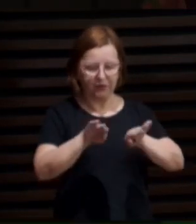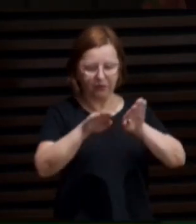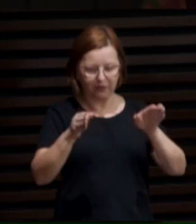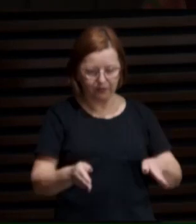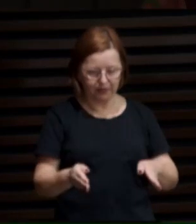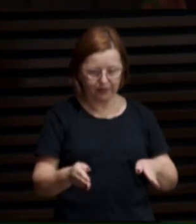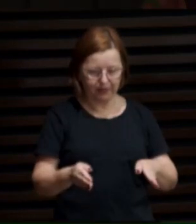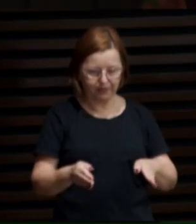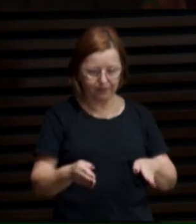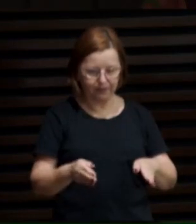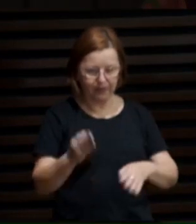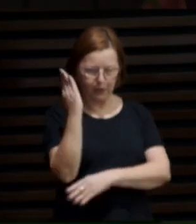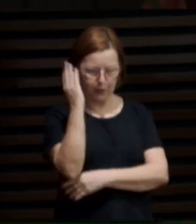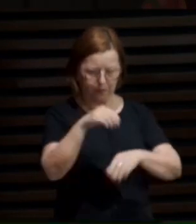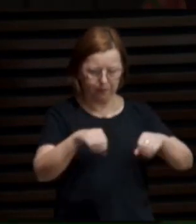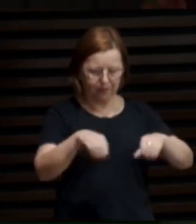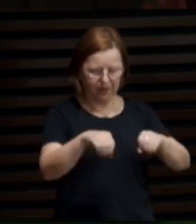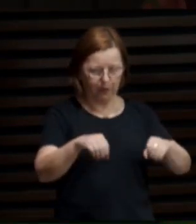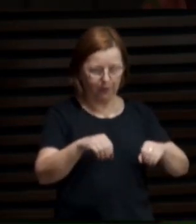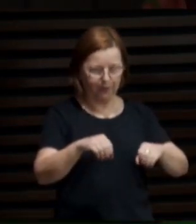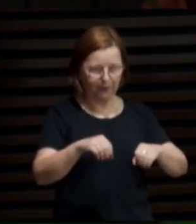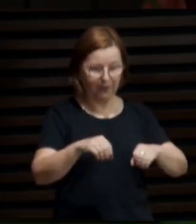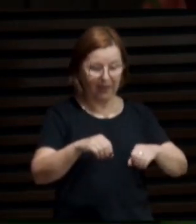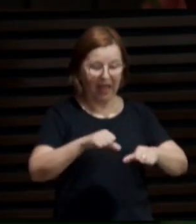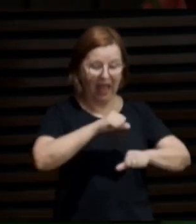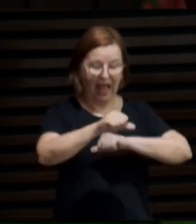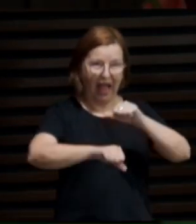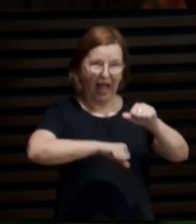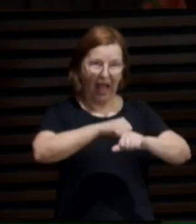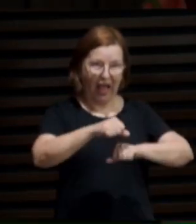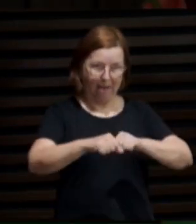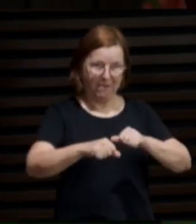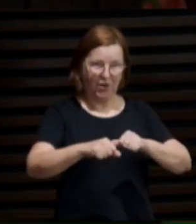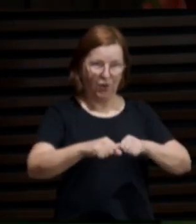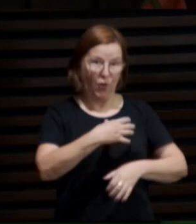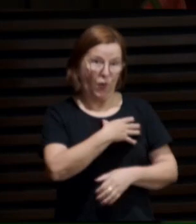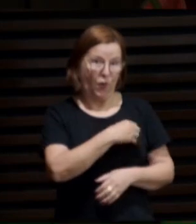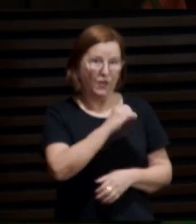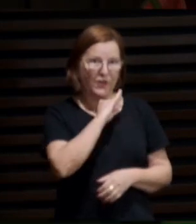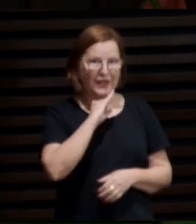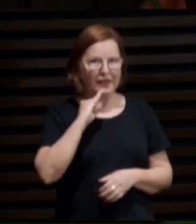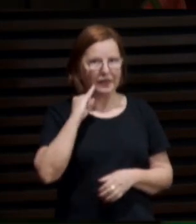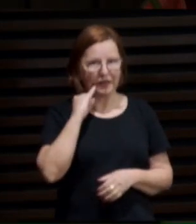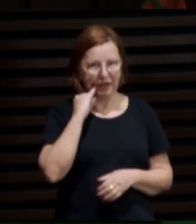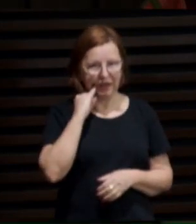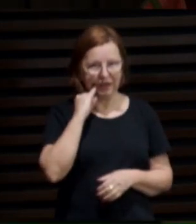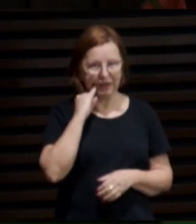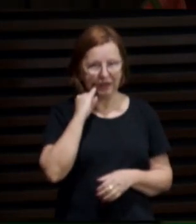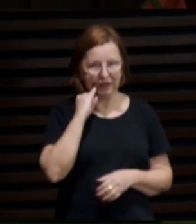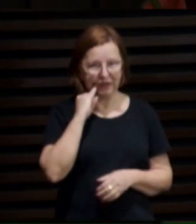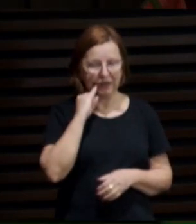Amarrou Isaac, um filho que se submete, que obedece ao pai, que está participando da obediência do